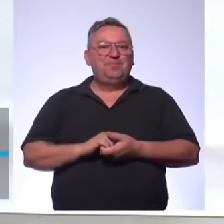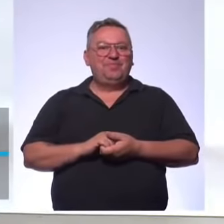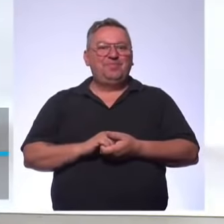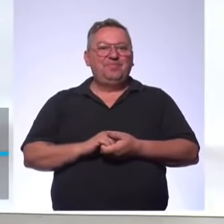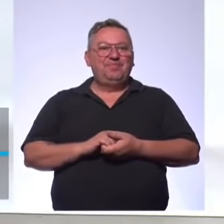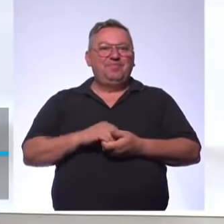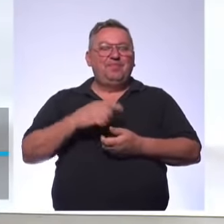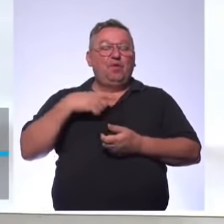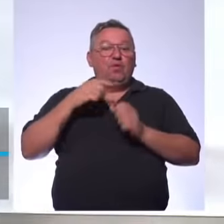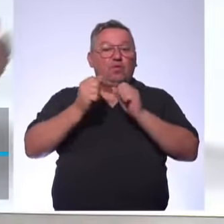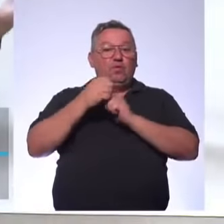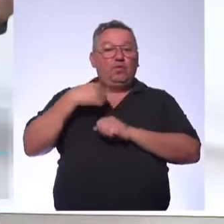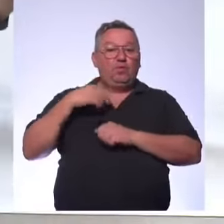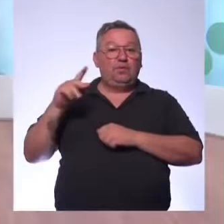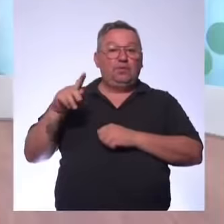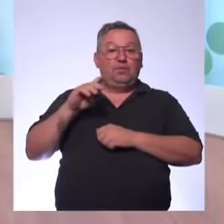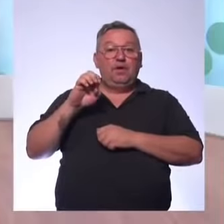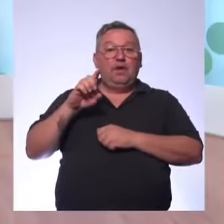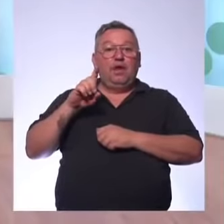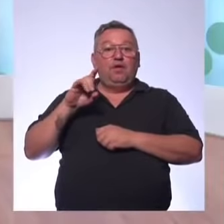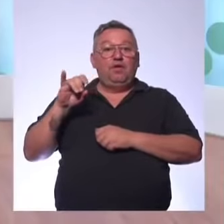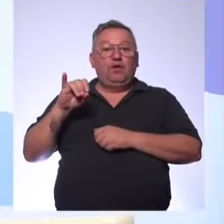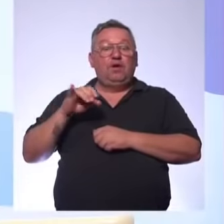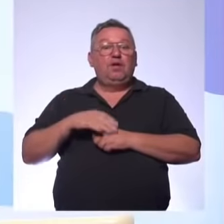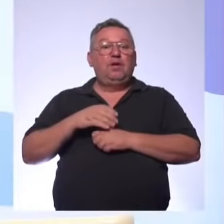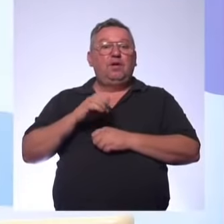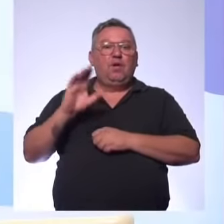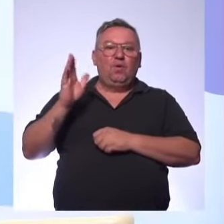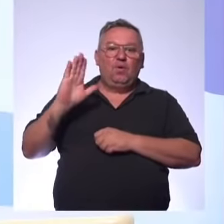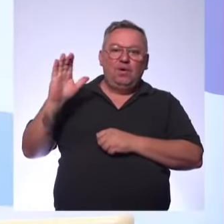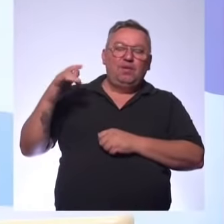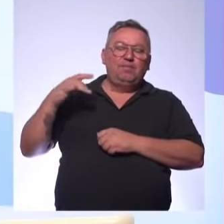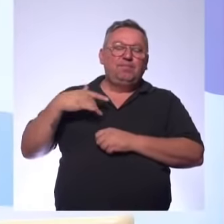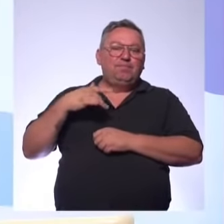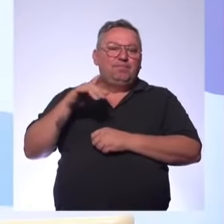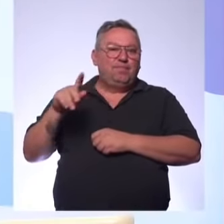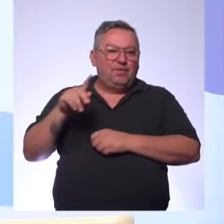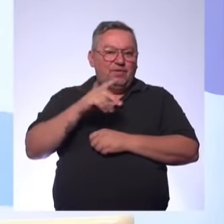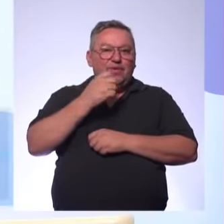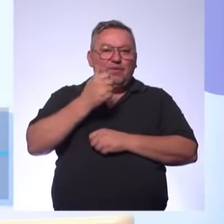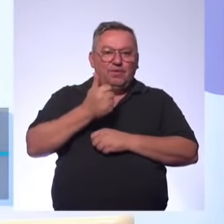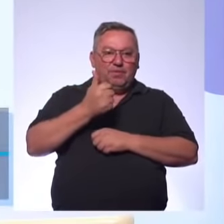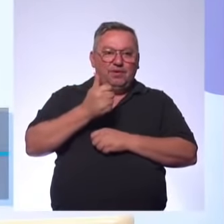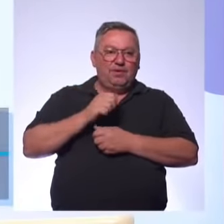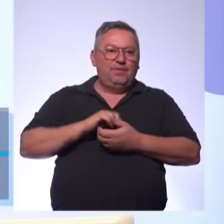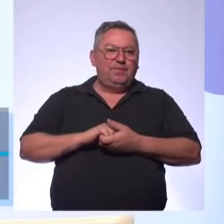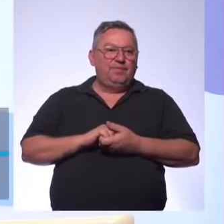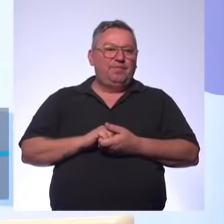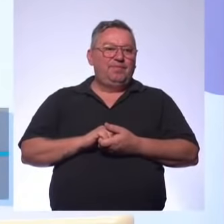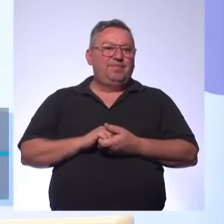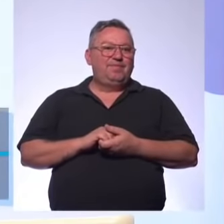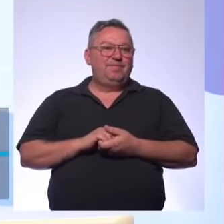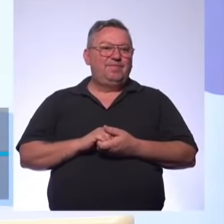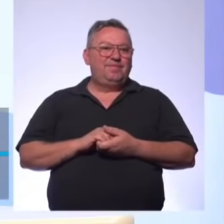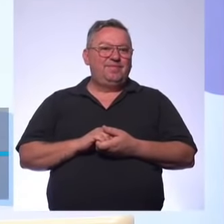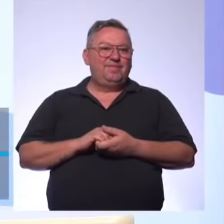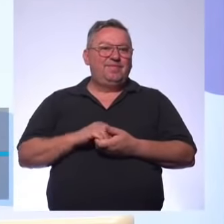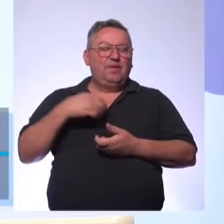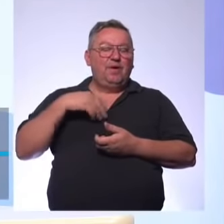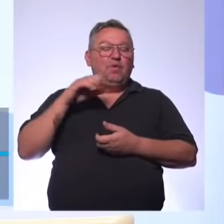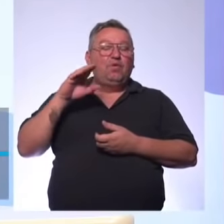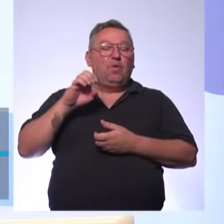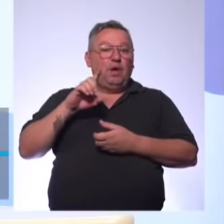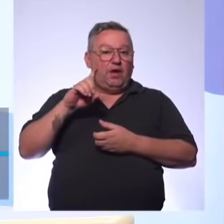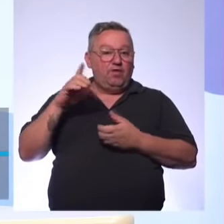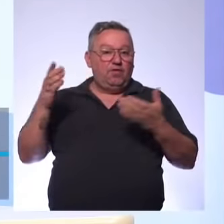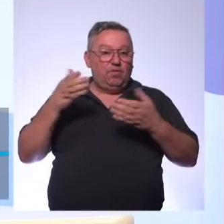inglês. With me, comigo, Teacher Ed. Hello, Antônia. Hello, everybody. I'm Ed. I'll be the moderator today. Sou Ed. Farei a